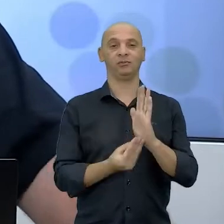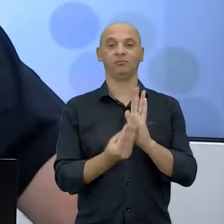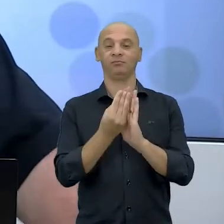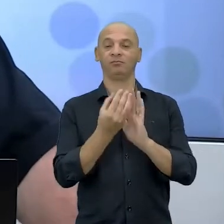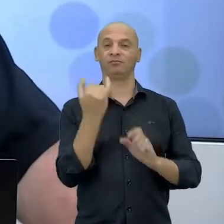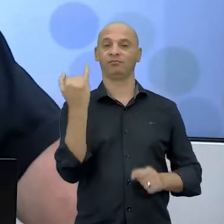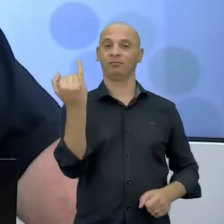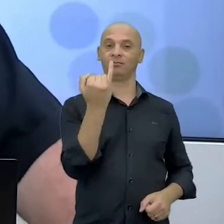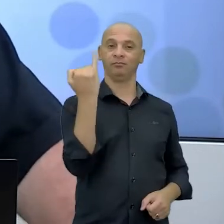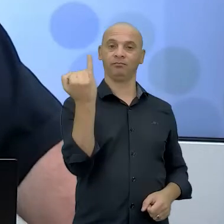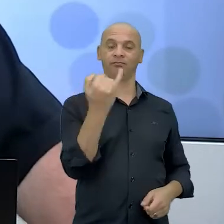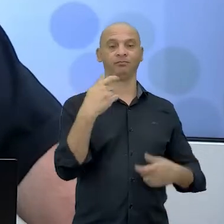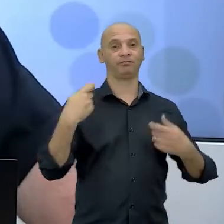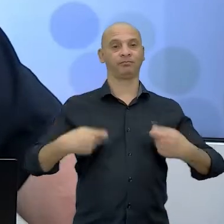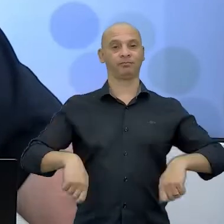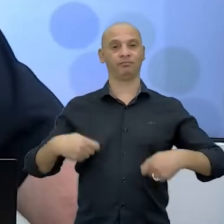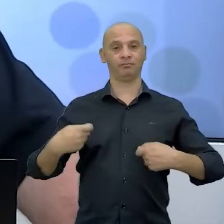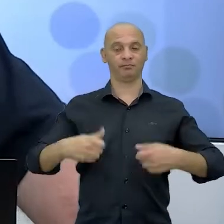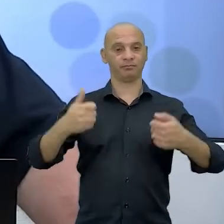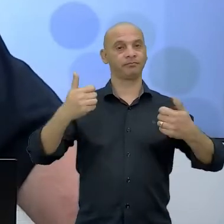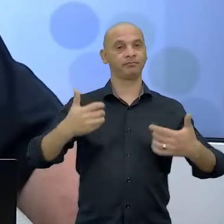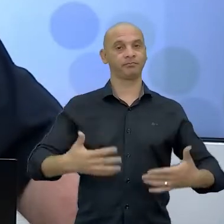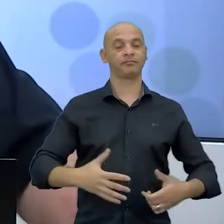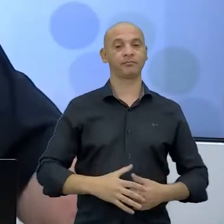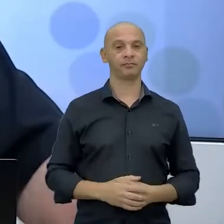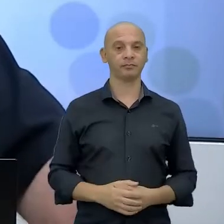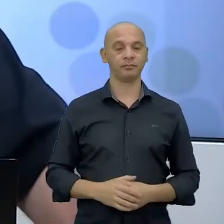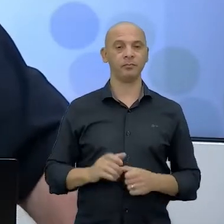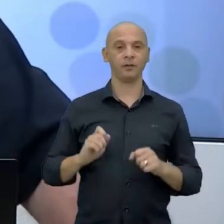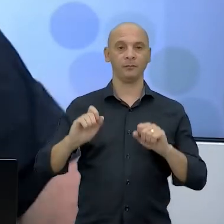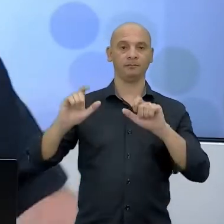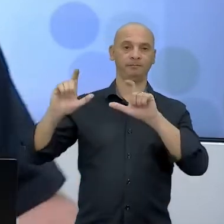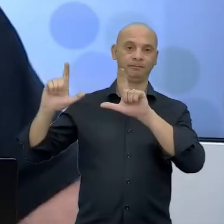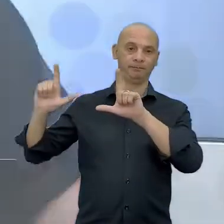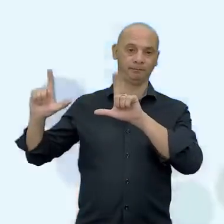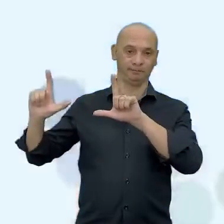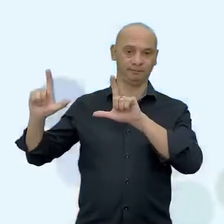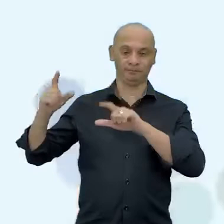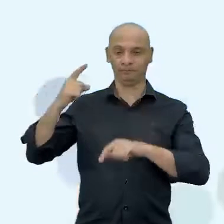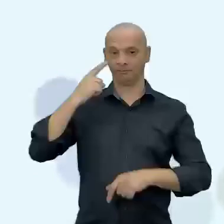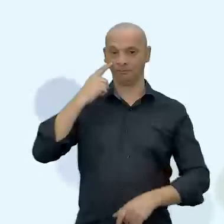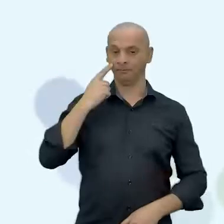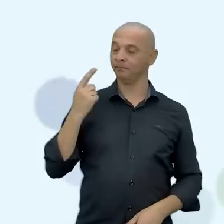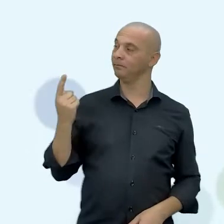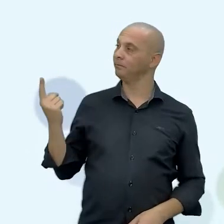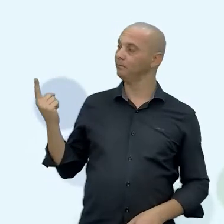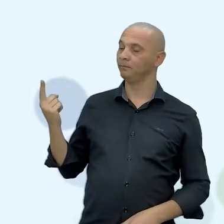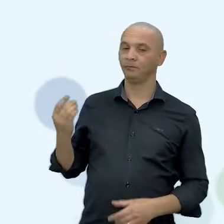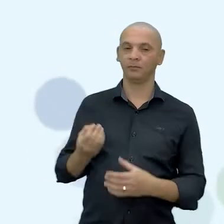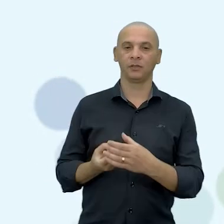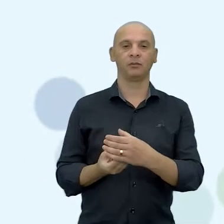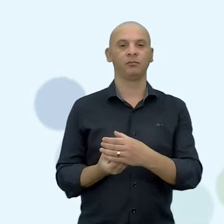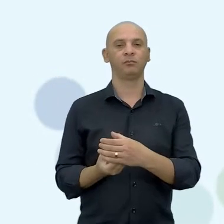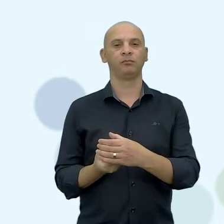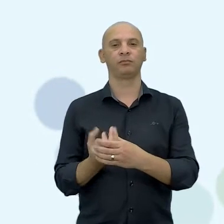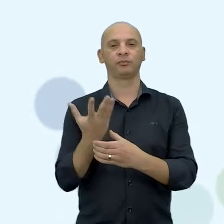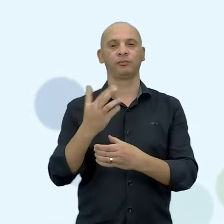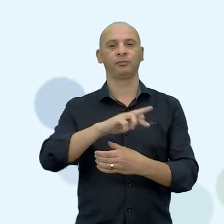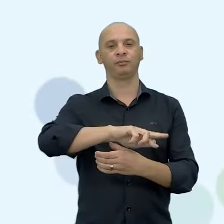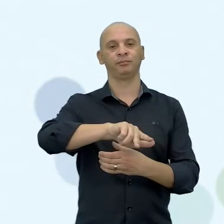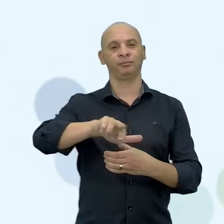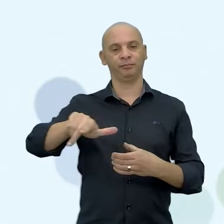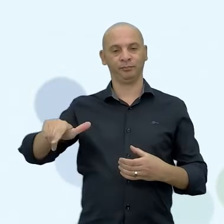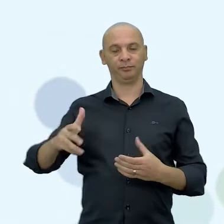Isso é importante sempre retratar. Vamos lá para a próxima tela, que a gente vai falar sobre a biodiversidade do solo